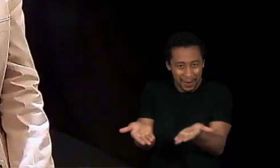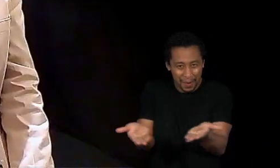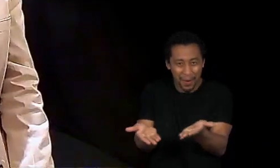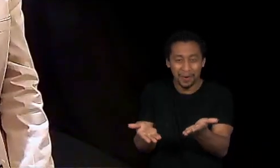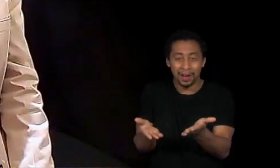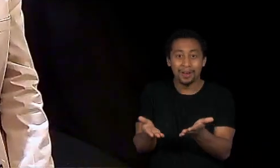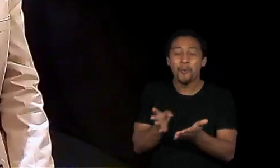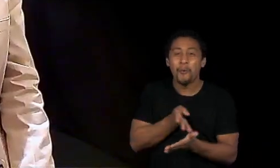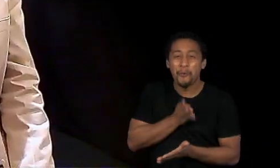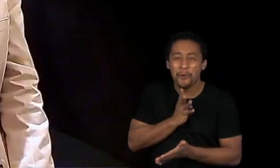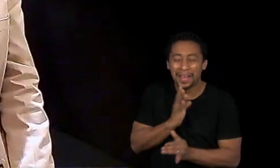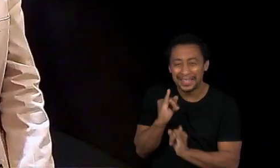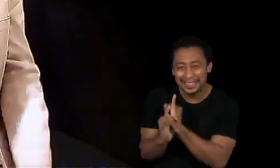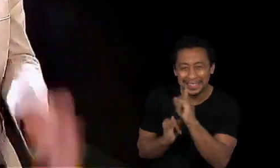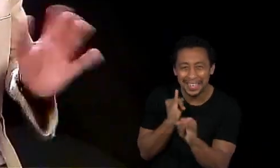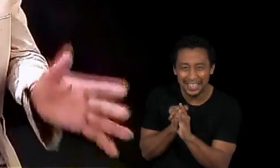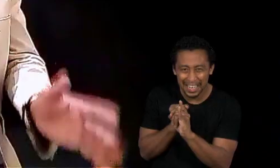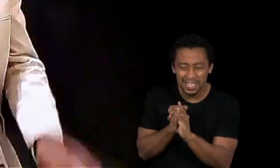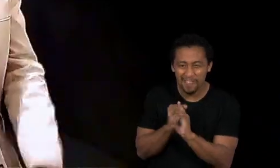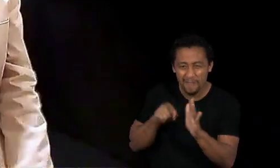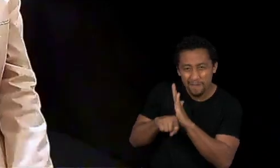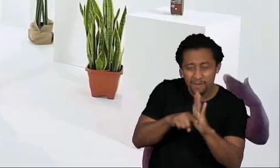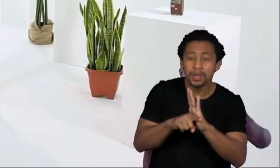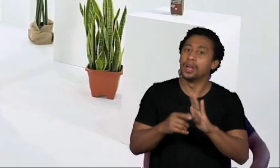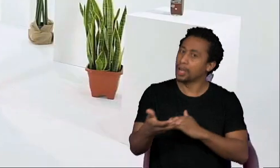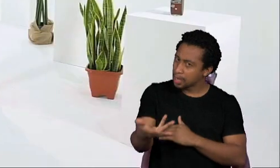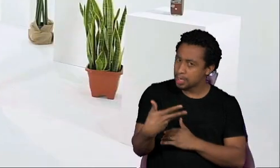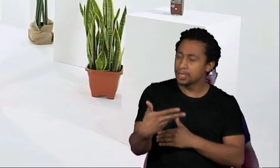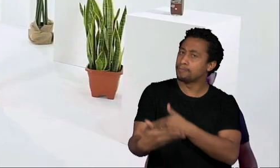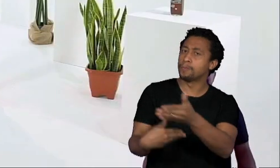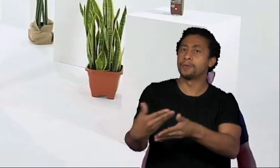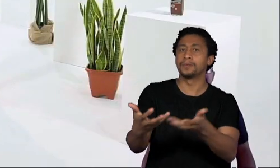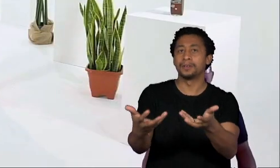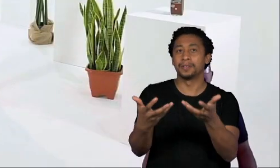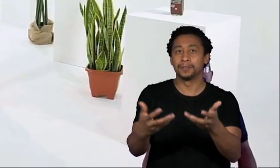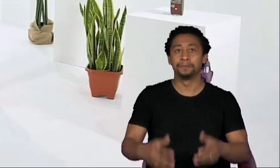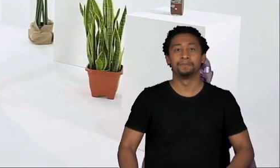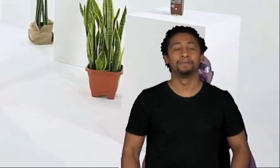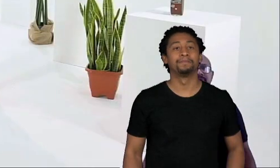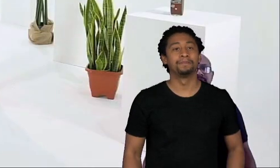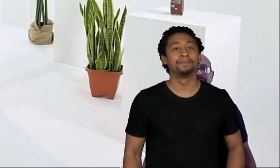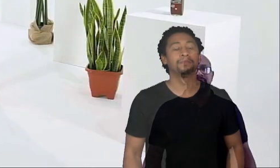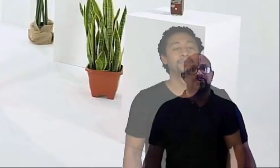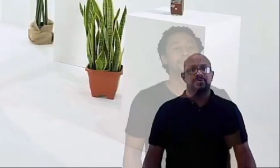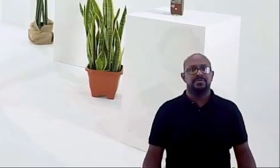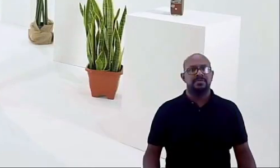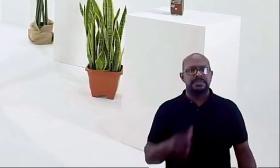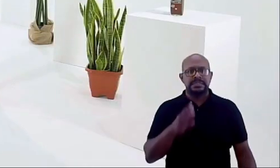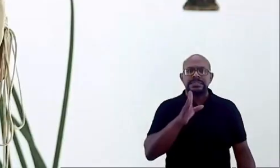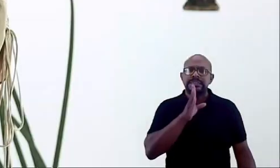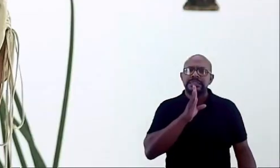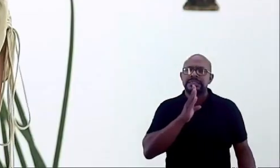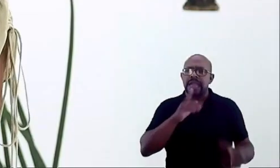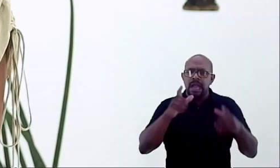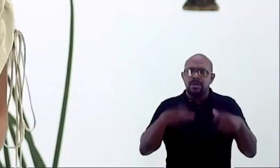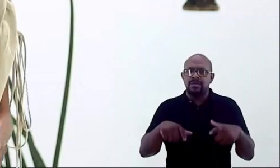geração, como eu, tem pressa. Você sabe onde foi o Quilombo dos